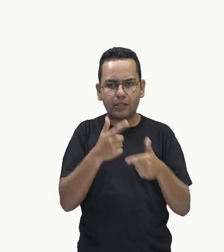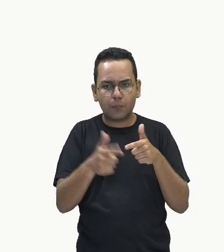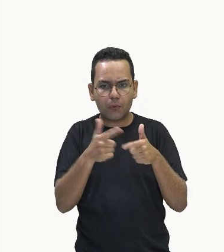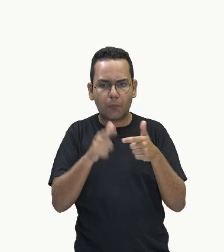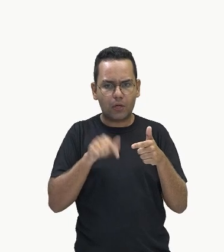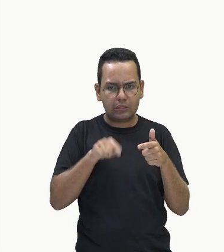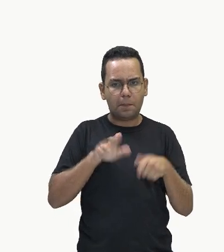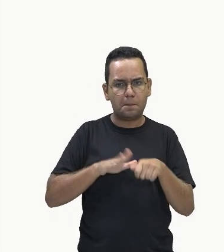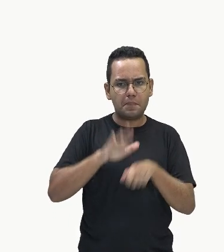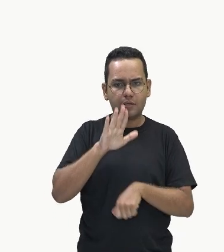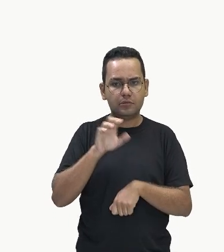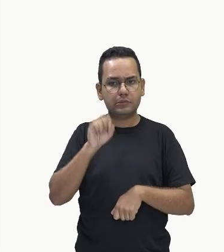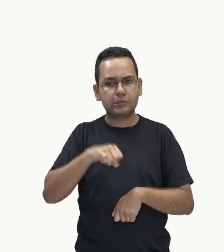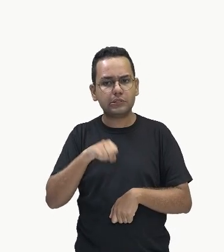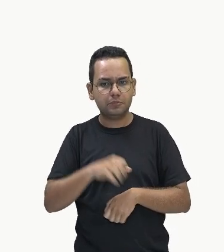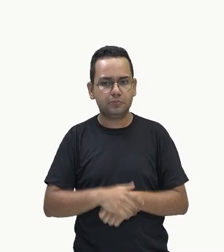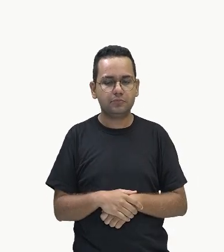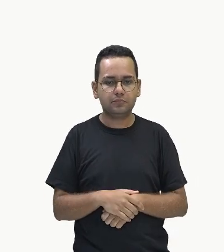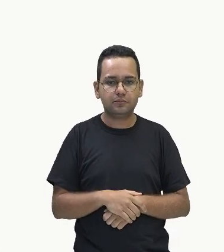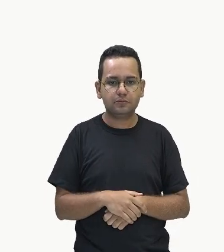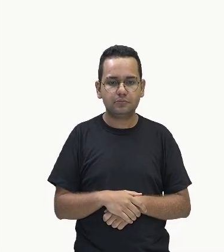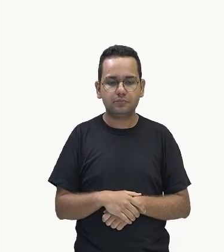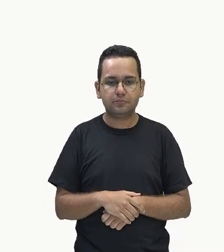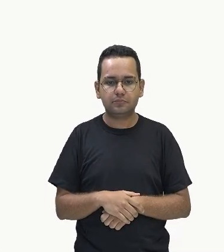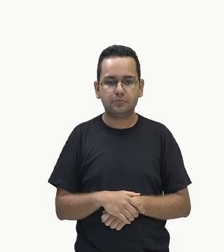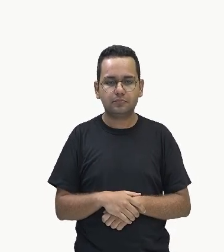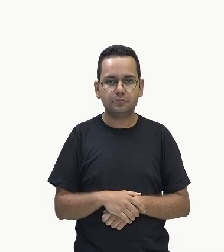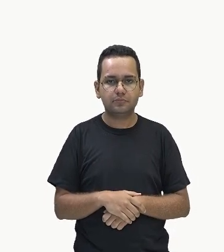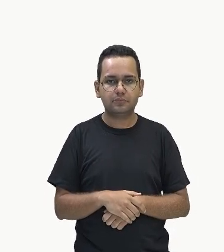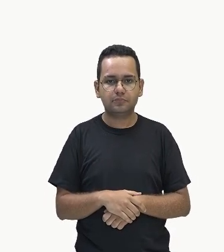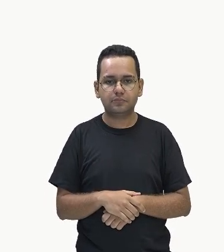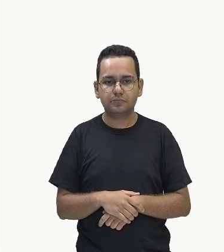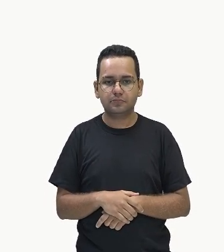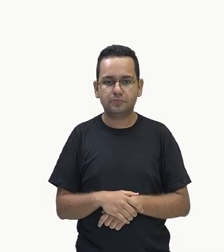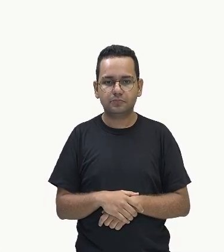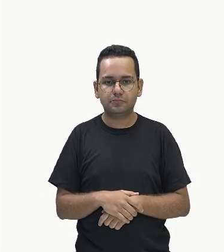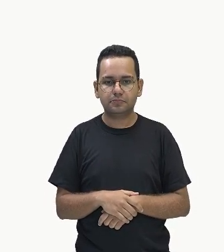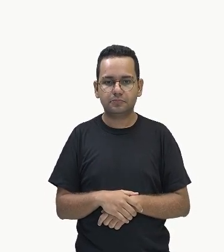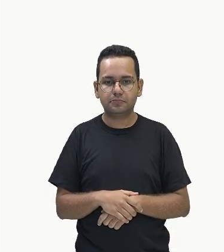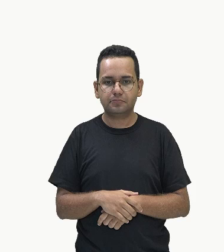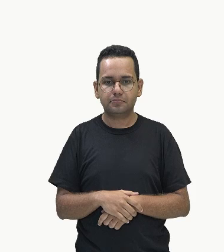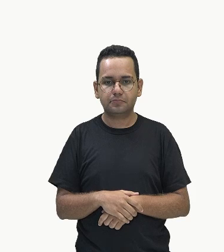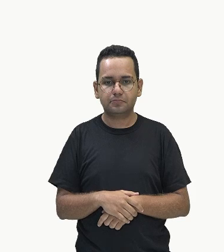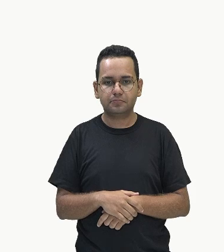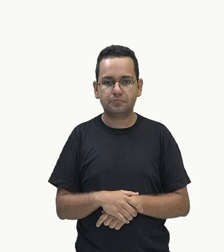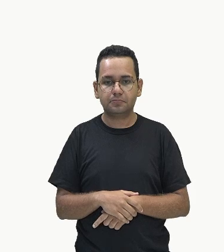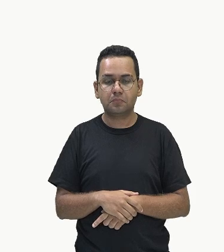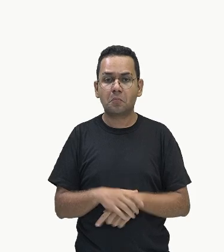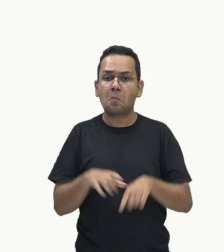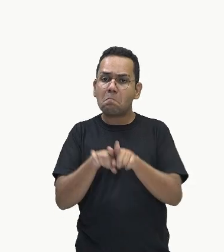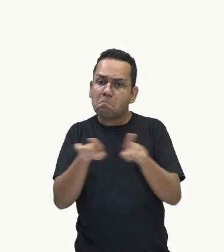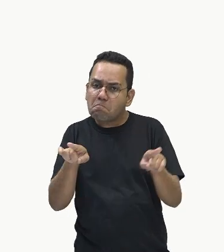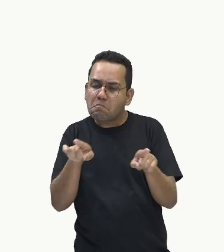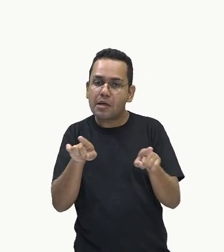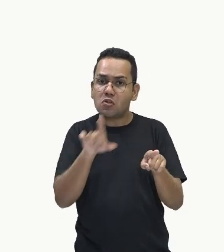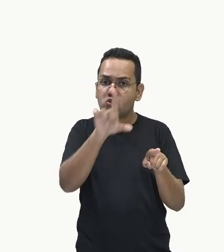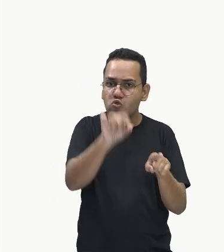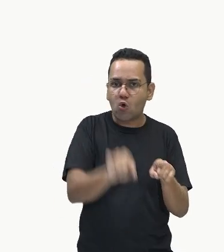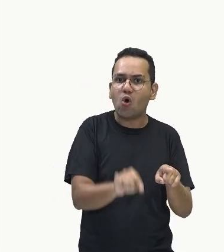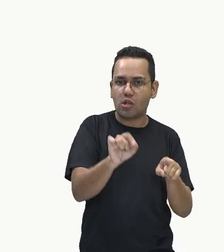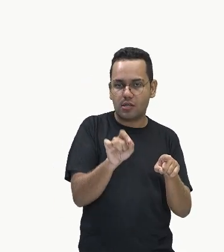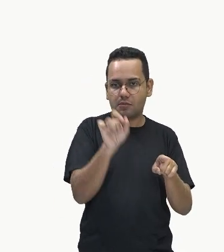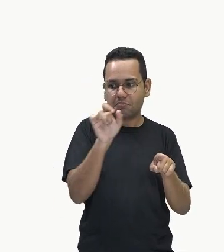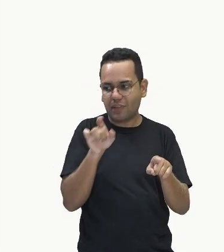canetas com defeitos? Pode. Tá bom? Mas aqui, tirando uma amostra da população,